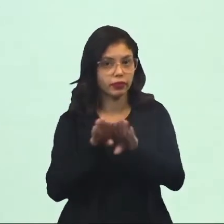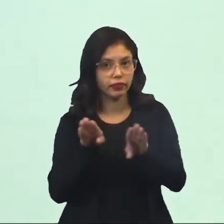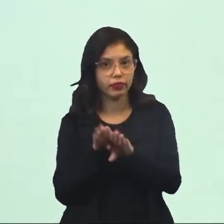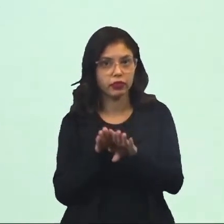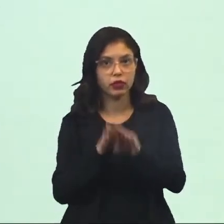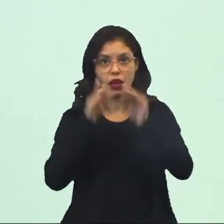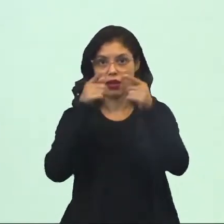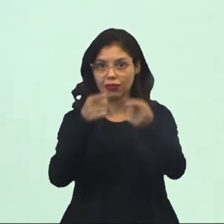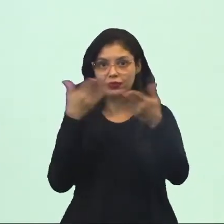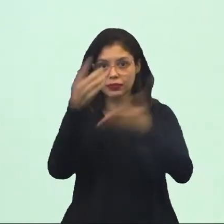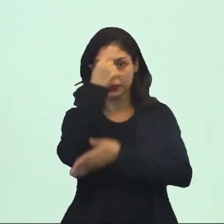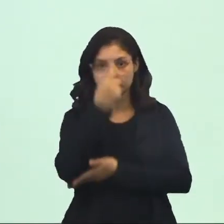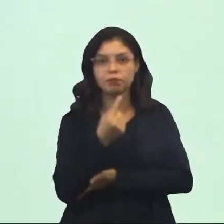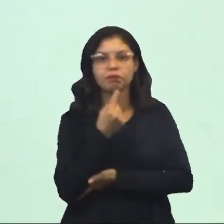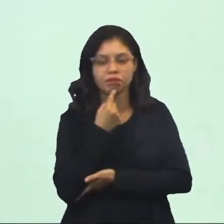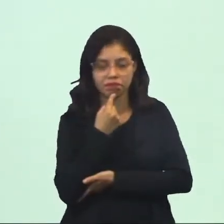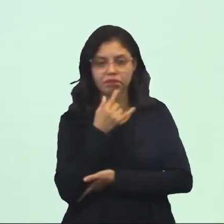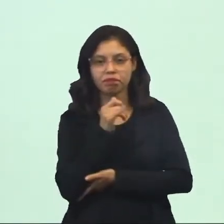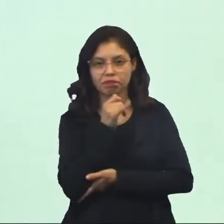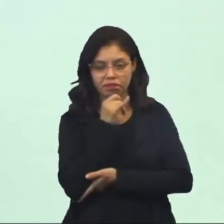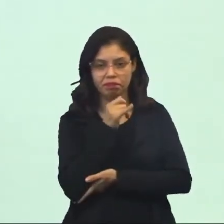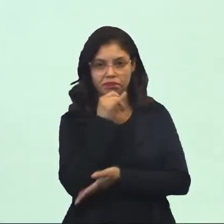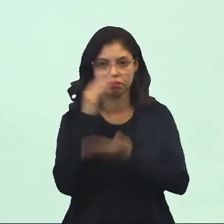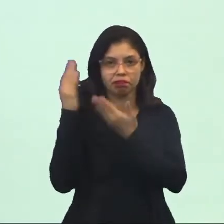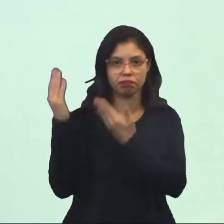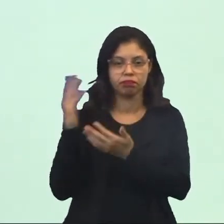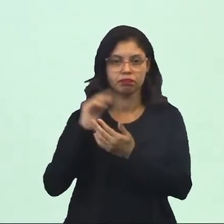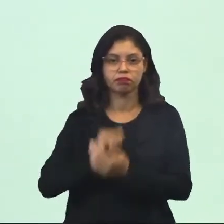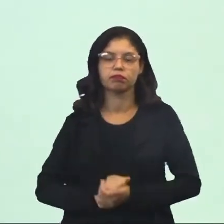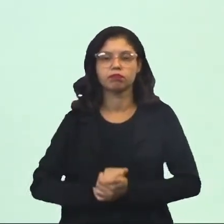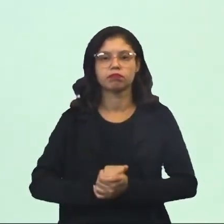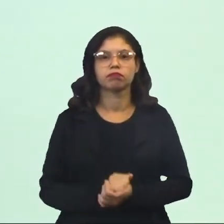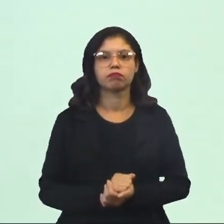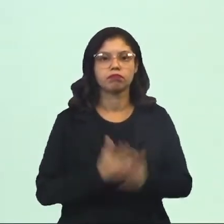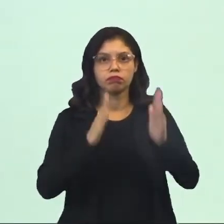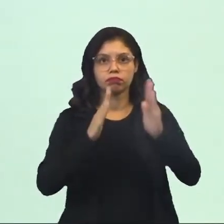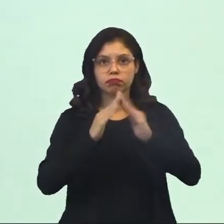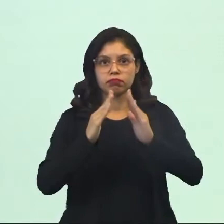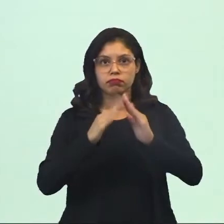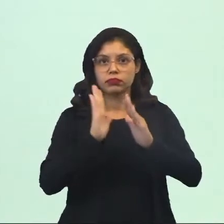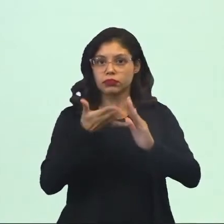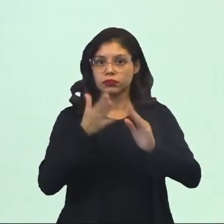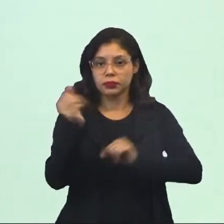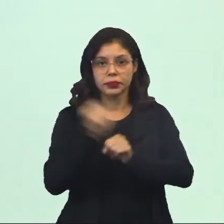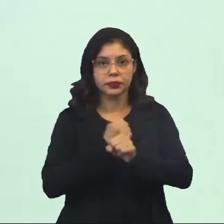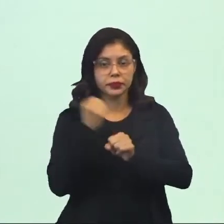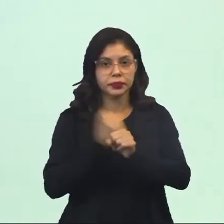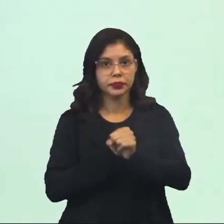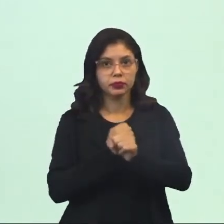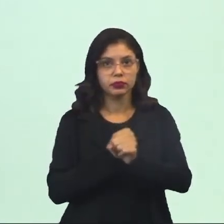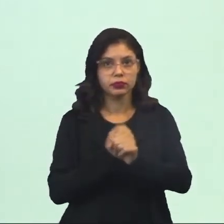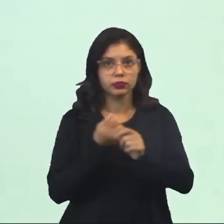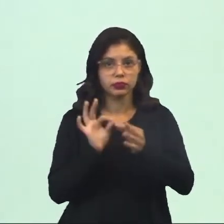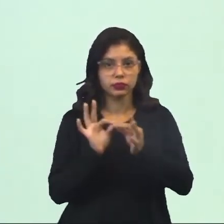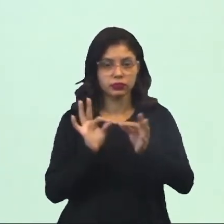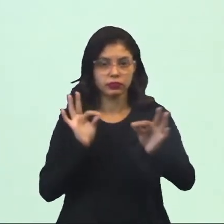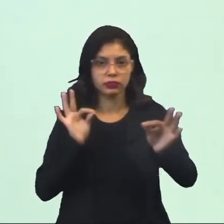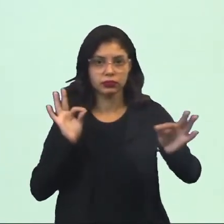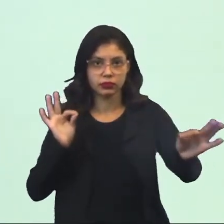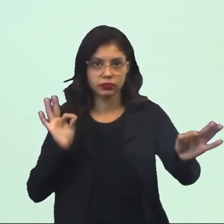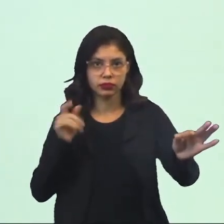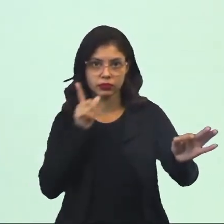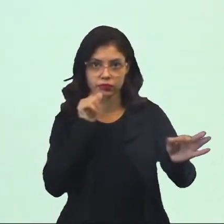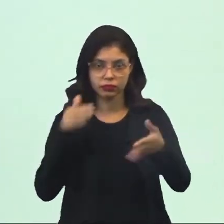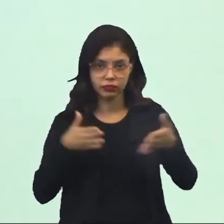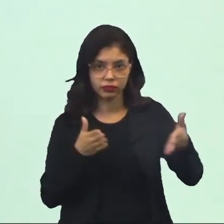nesse modelo, nesse exemplo que eu trouxe aqui para vocês, que essas casas elas já são construídas mais afastadas das margens